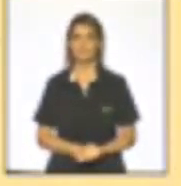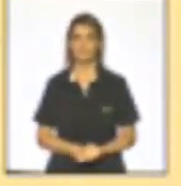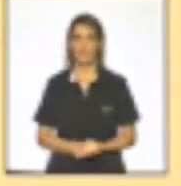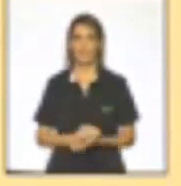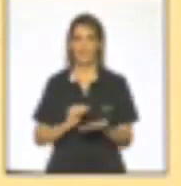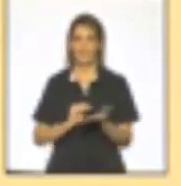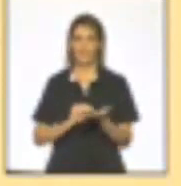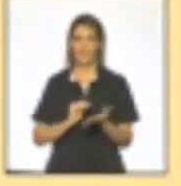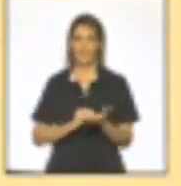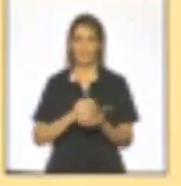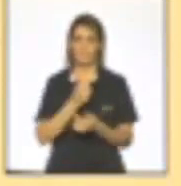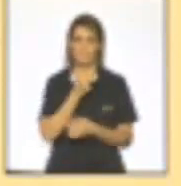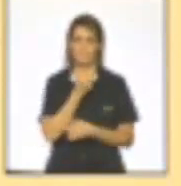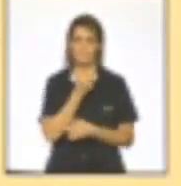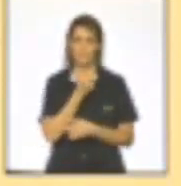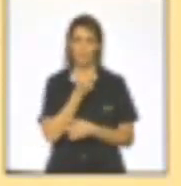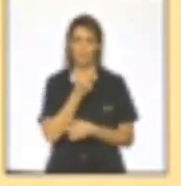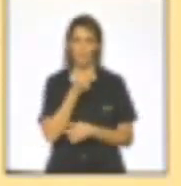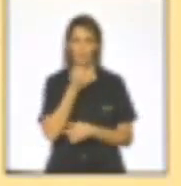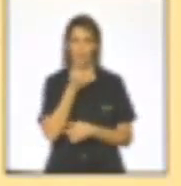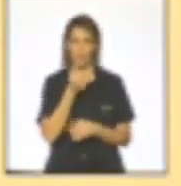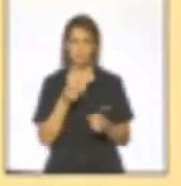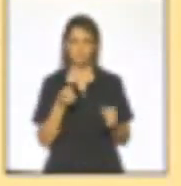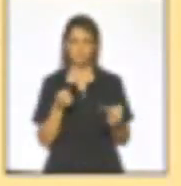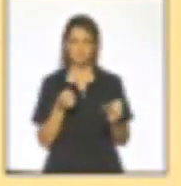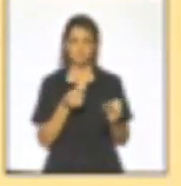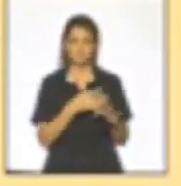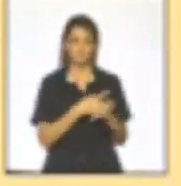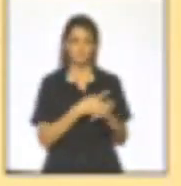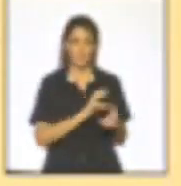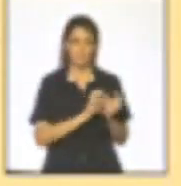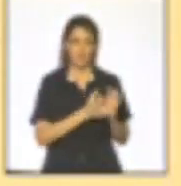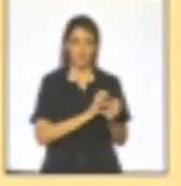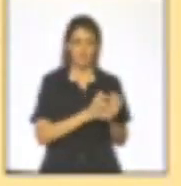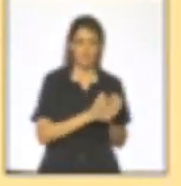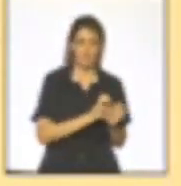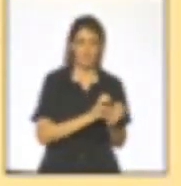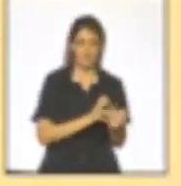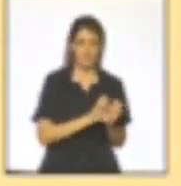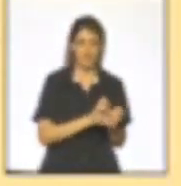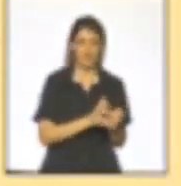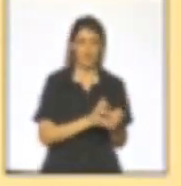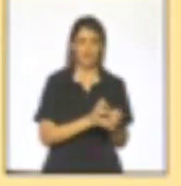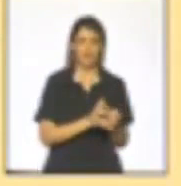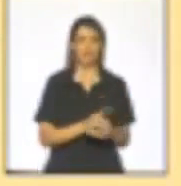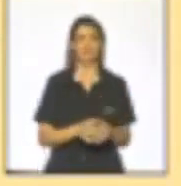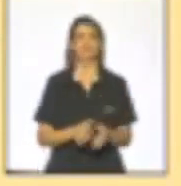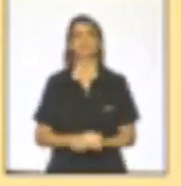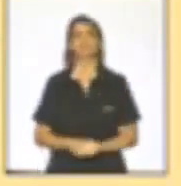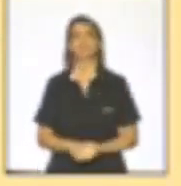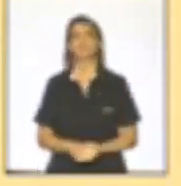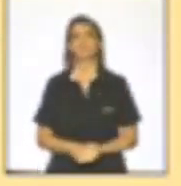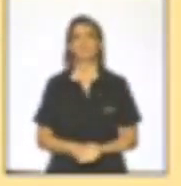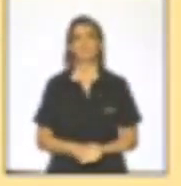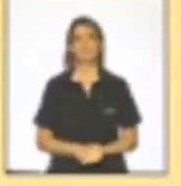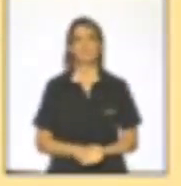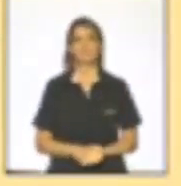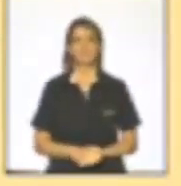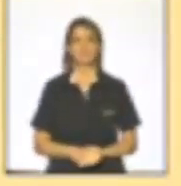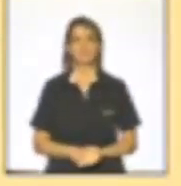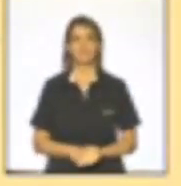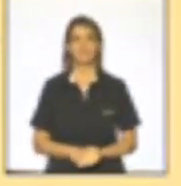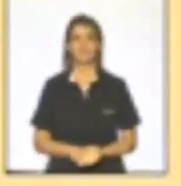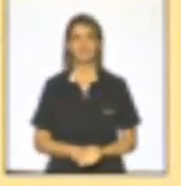falta pouquinho, vamos ver se eu consigo. Opa, quase.